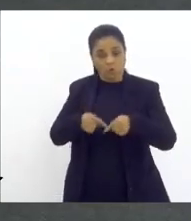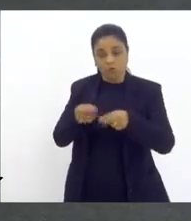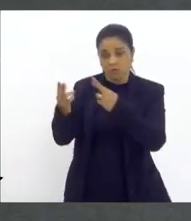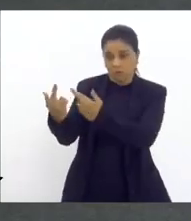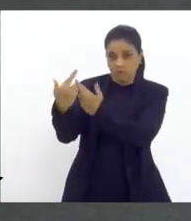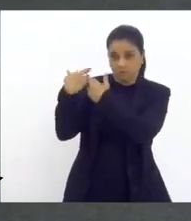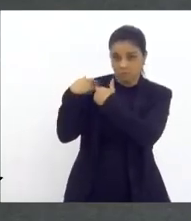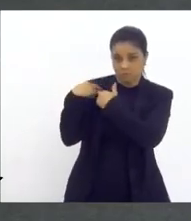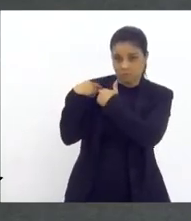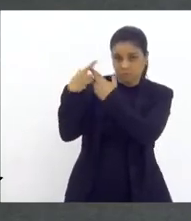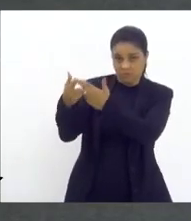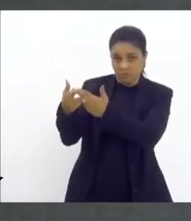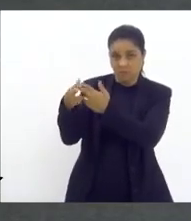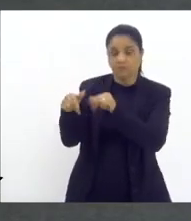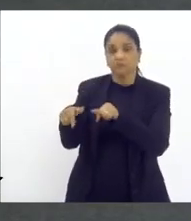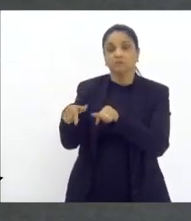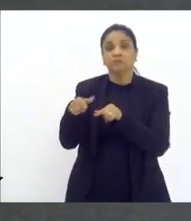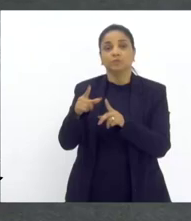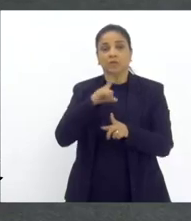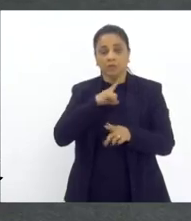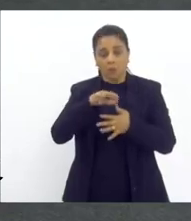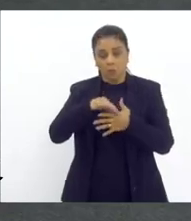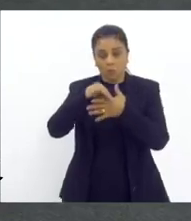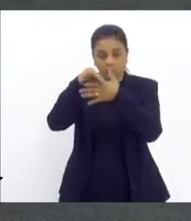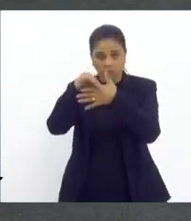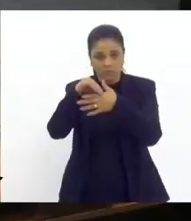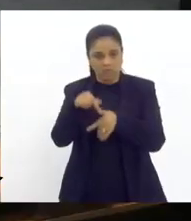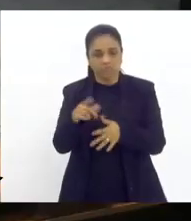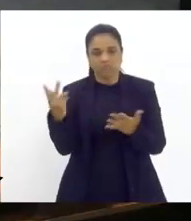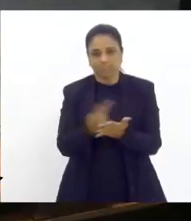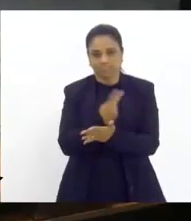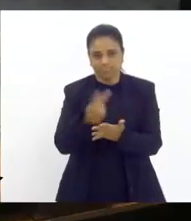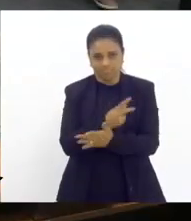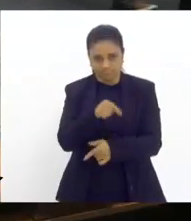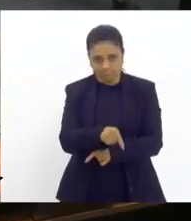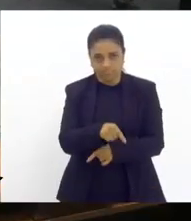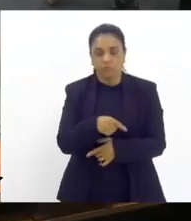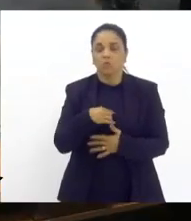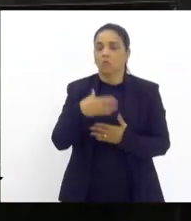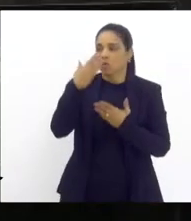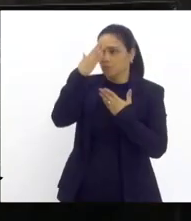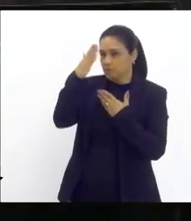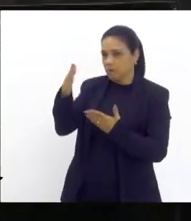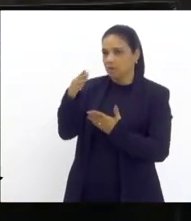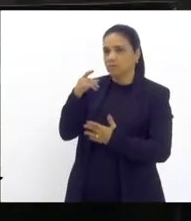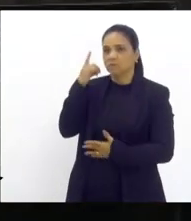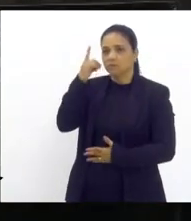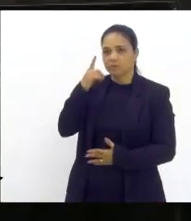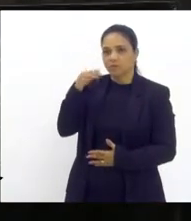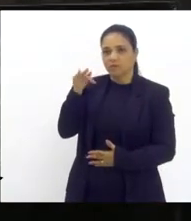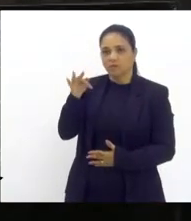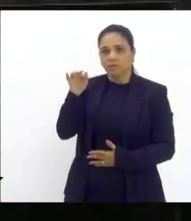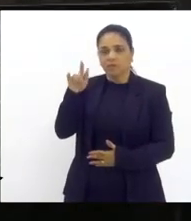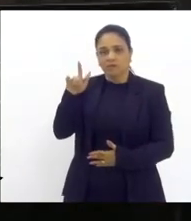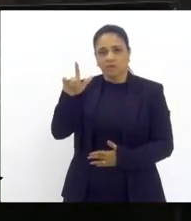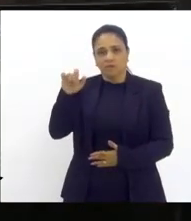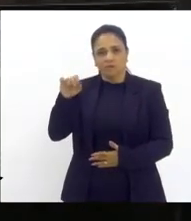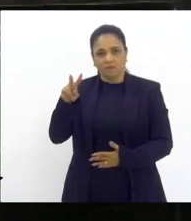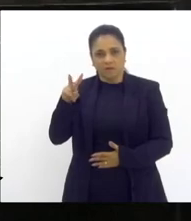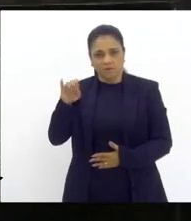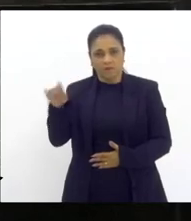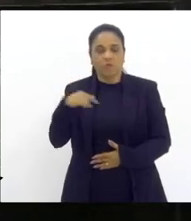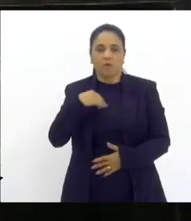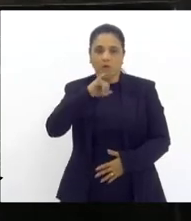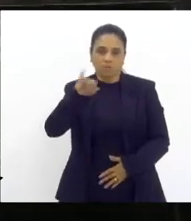responsabilizar por ter um vice-líder desse naipe Obrigado Deputado Flávio Obrigado Presidente até a próxima